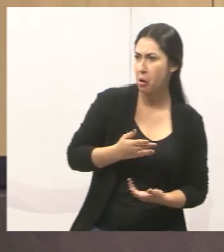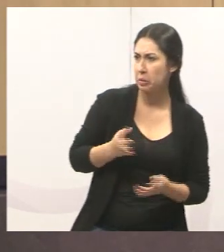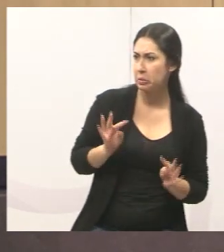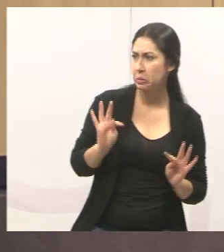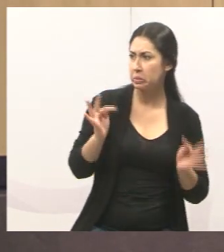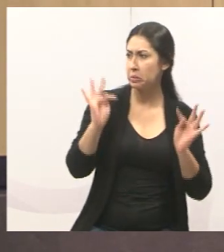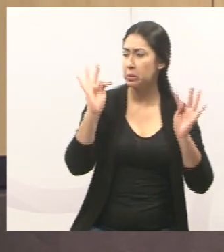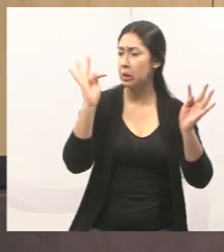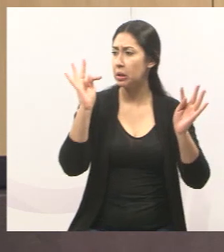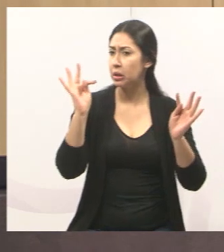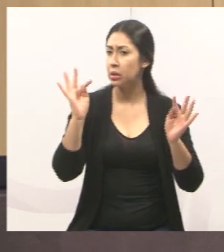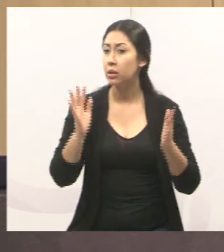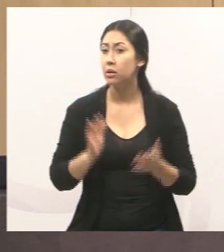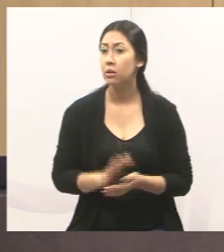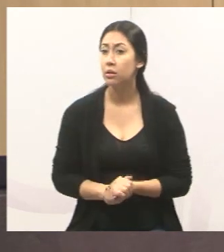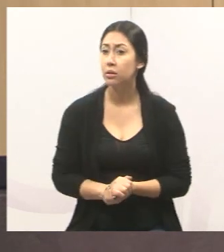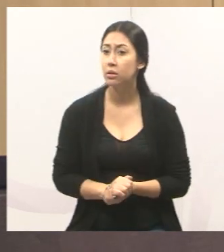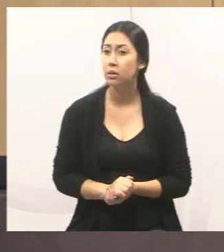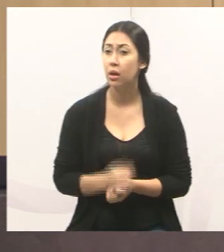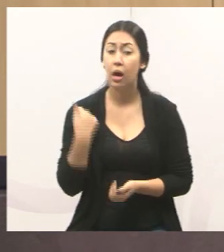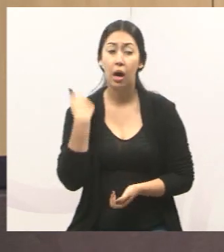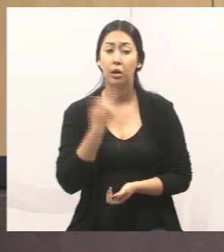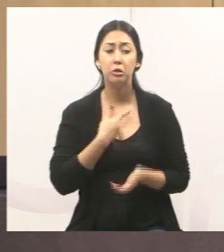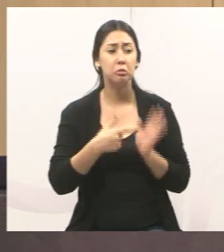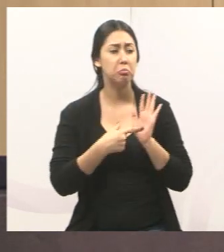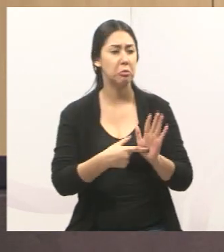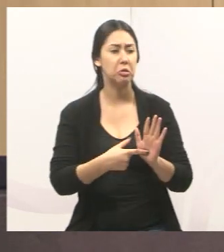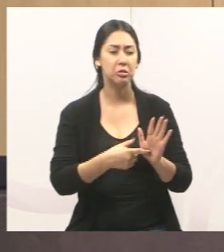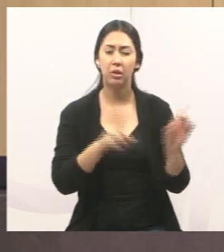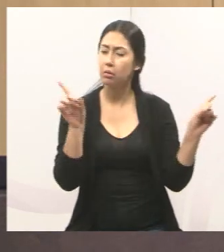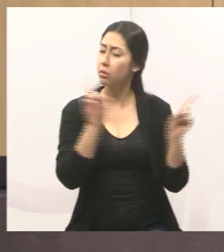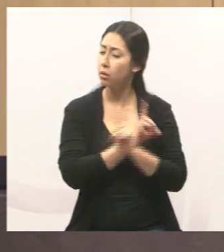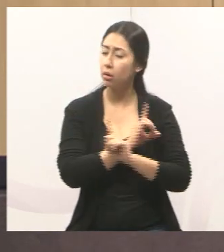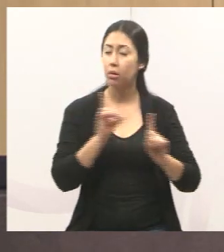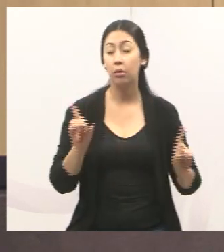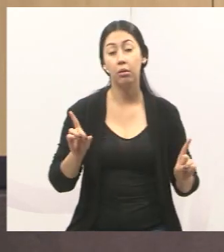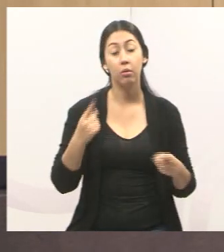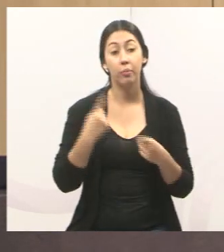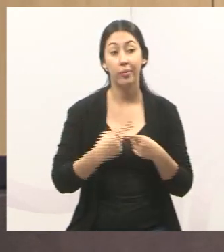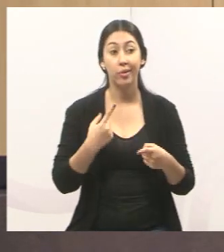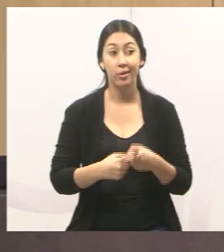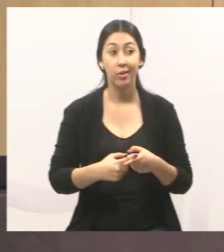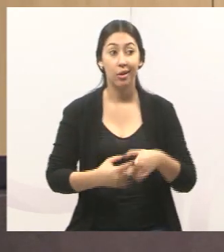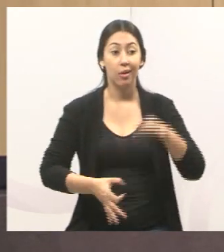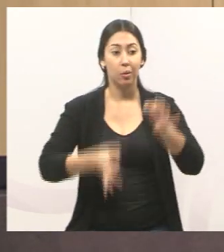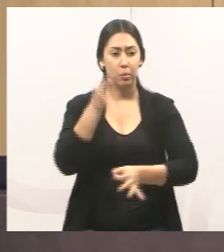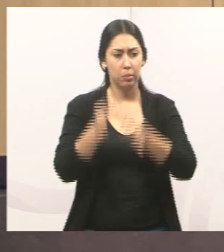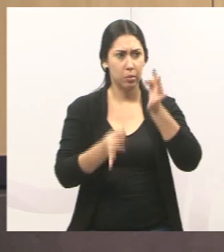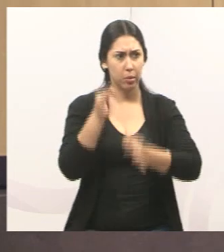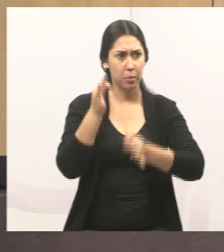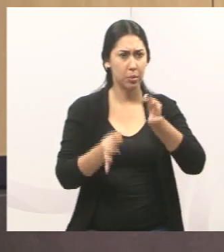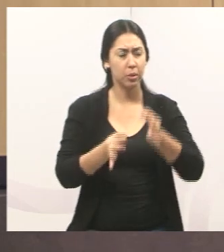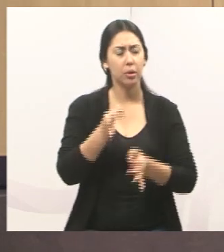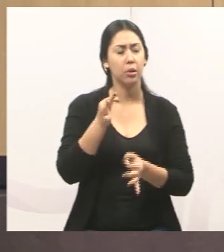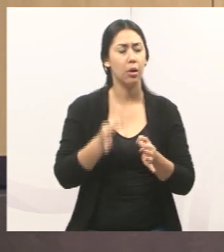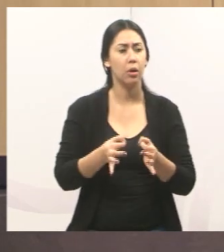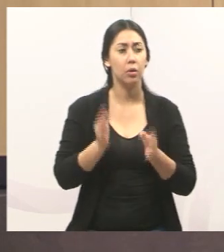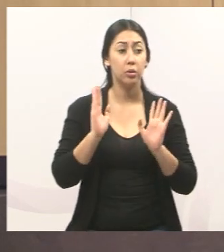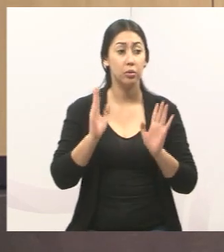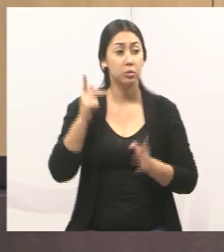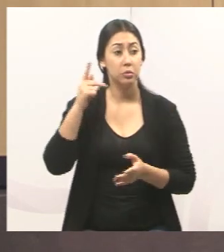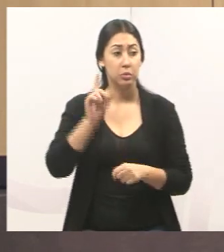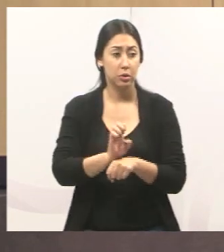contábil, manifestamos pela rejeição, uma vez que o próprio Tribunal de Contas do Estado de São Paulo